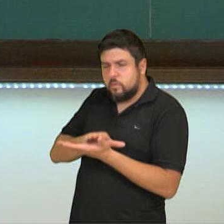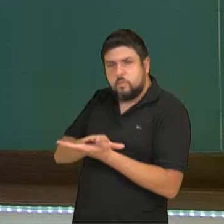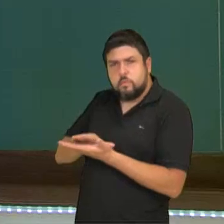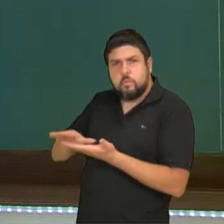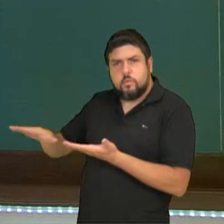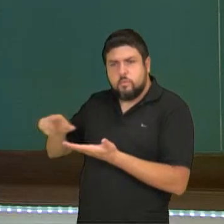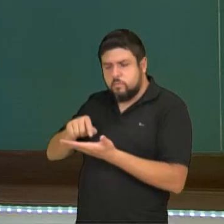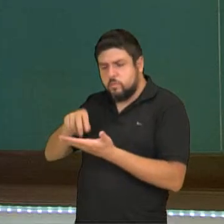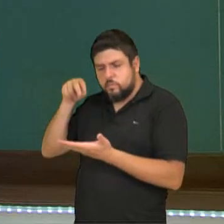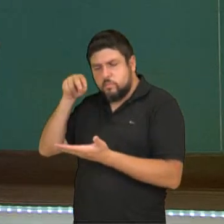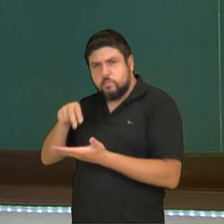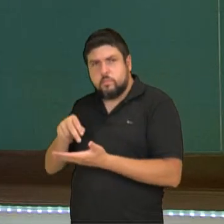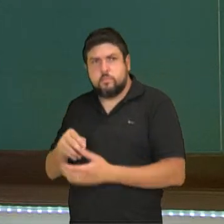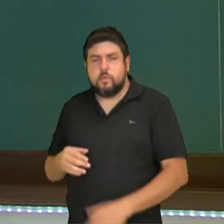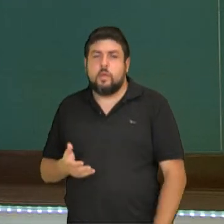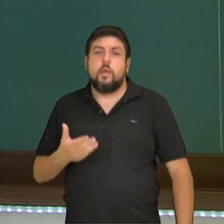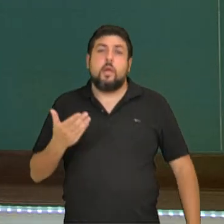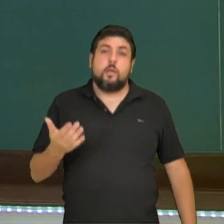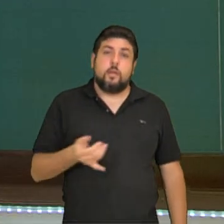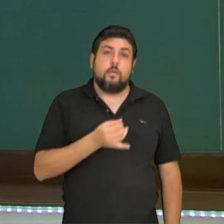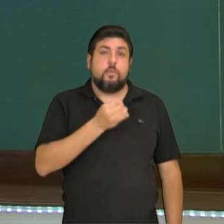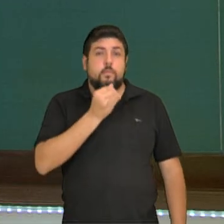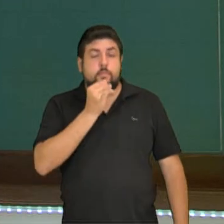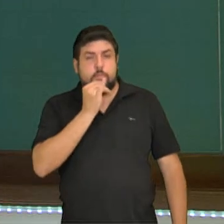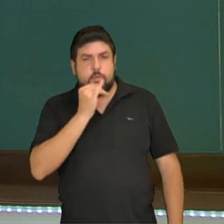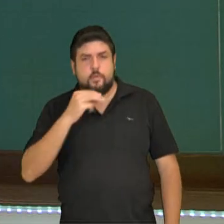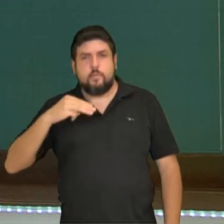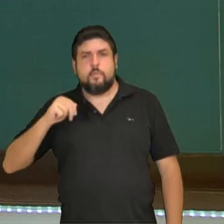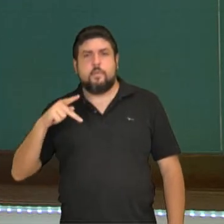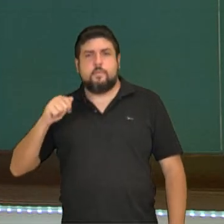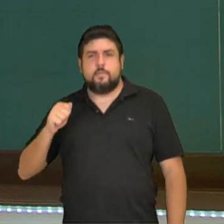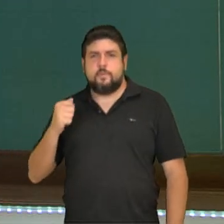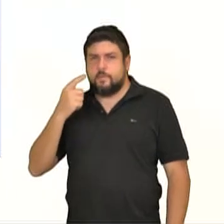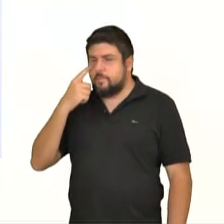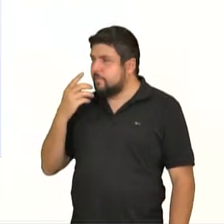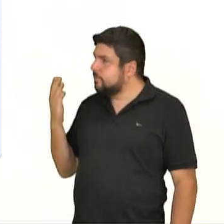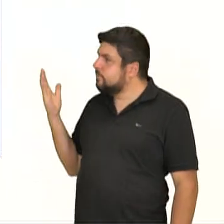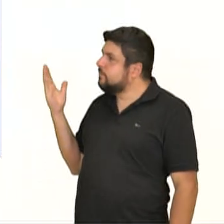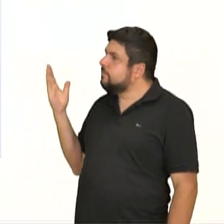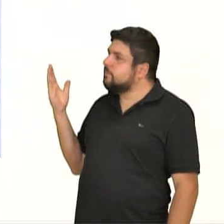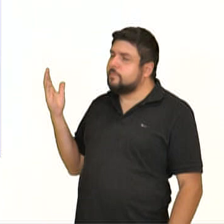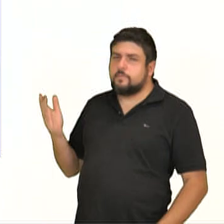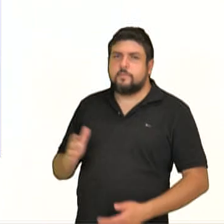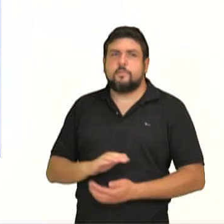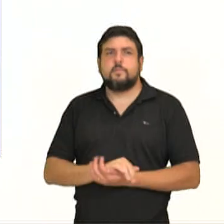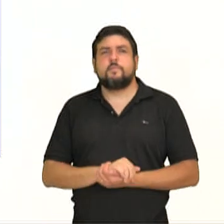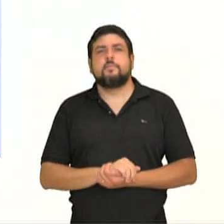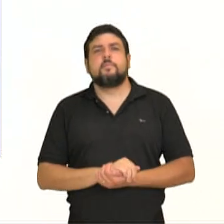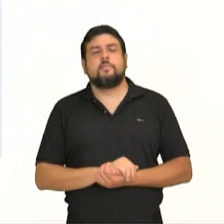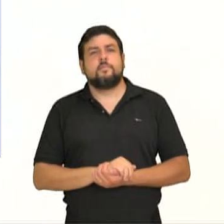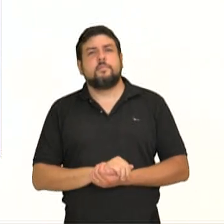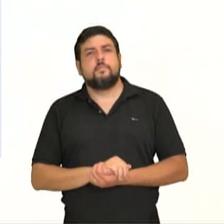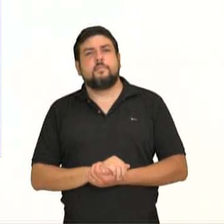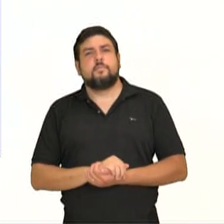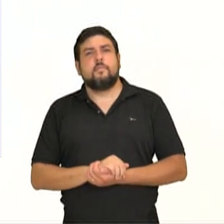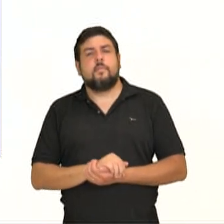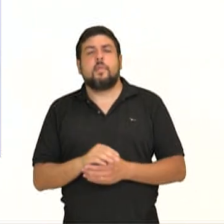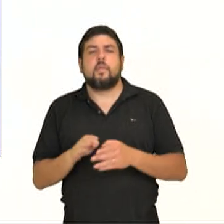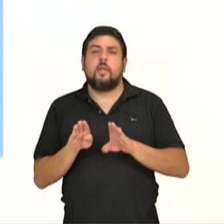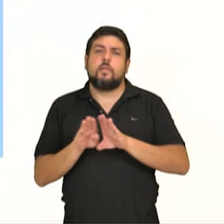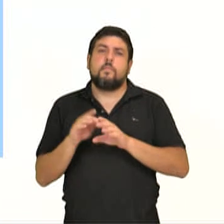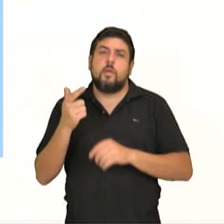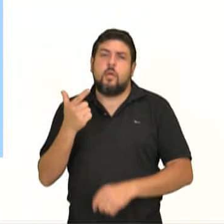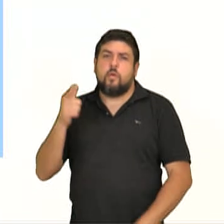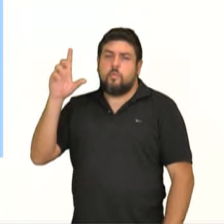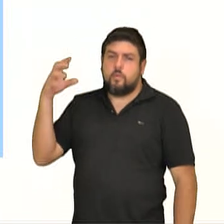exemplos de mapas assim, desse formato, e daí a gente tem esses exemplos, esse exemplo também que é uma outra forma. Vocês